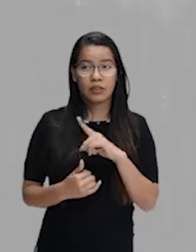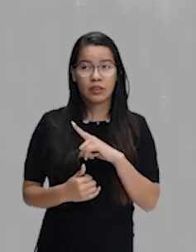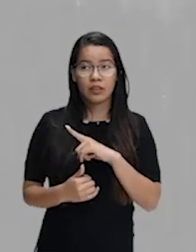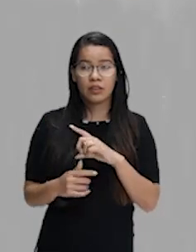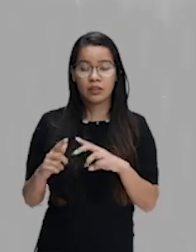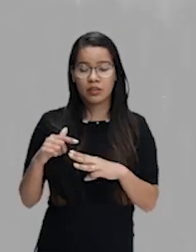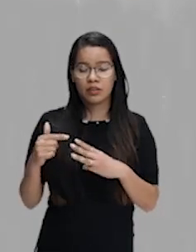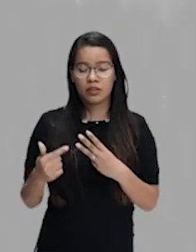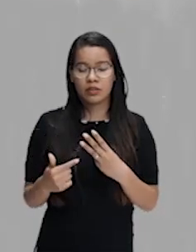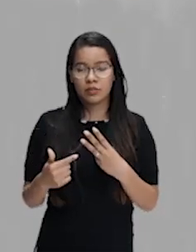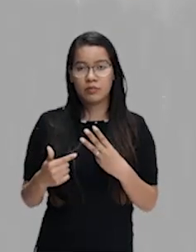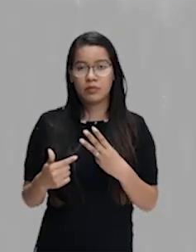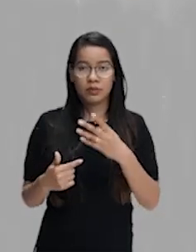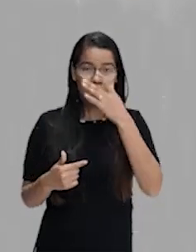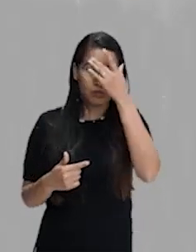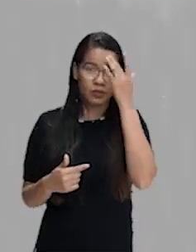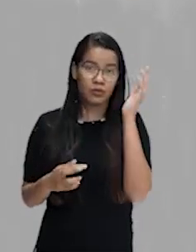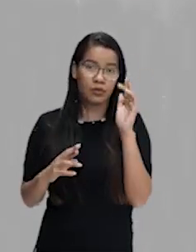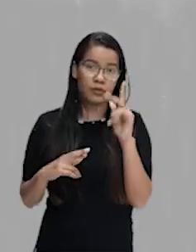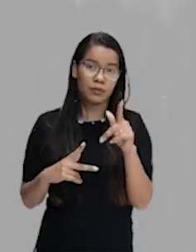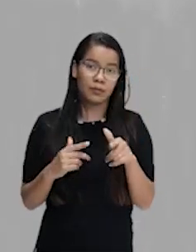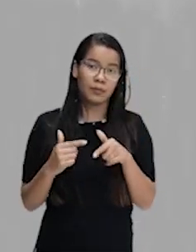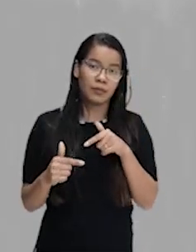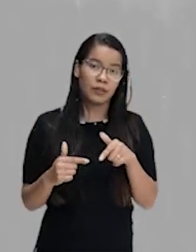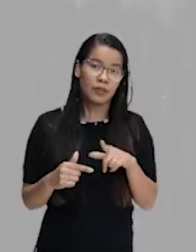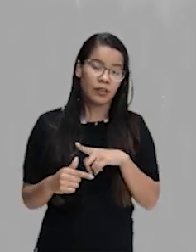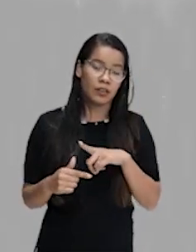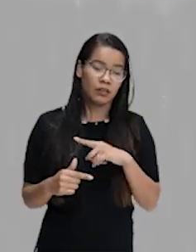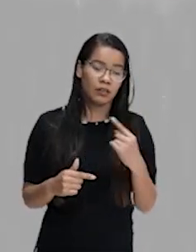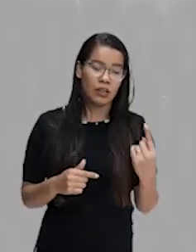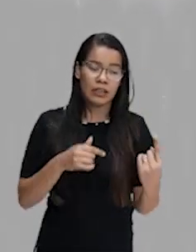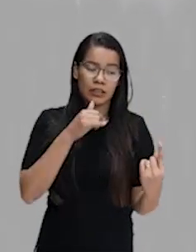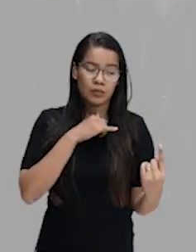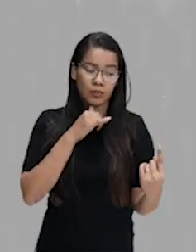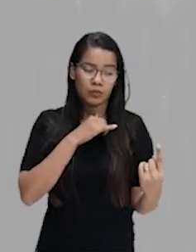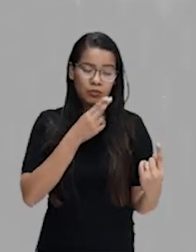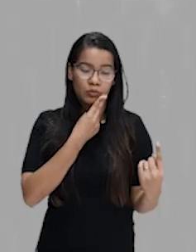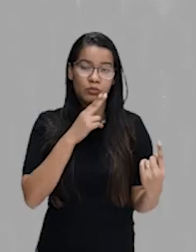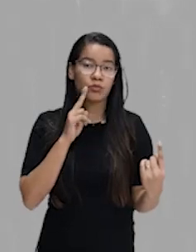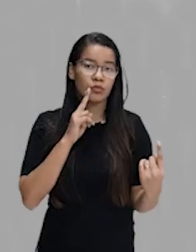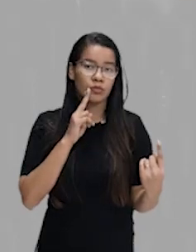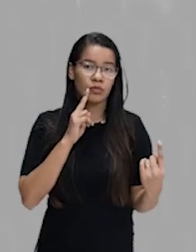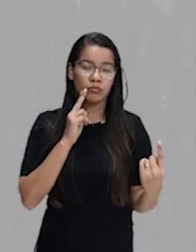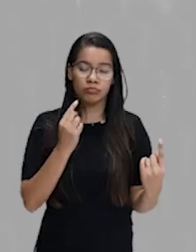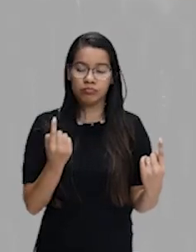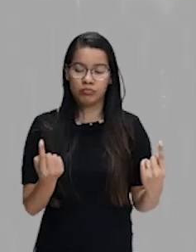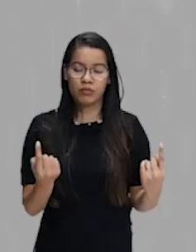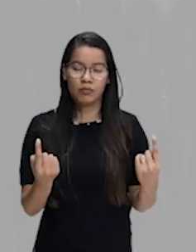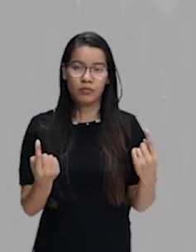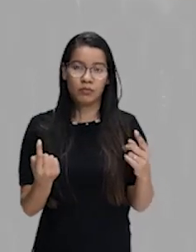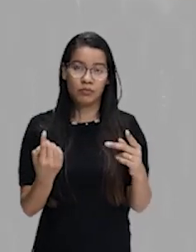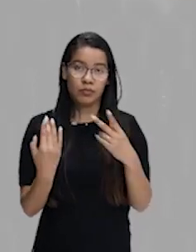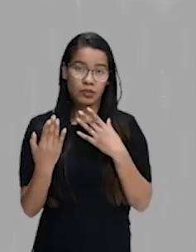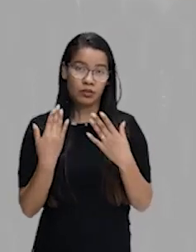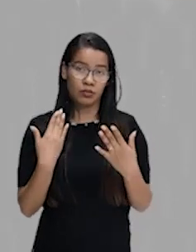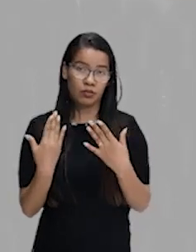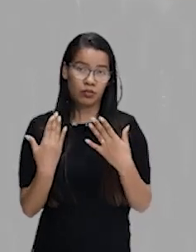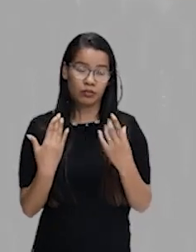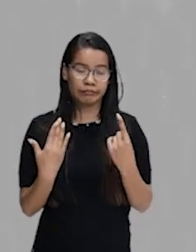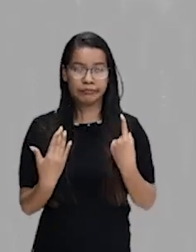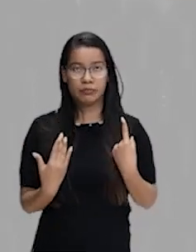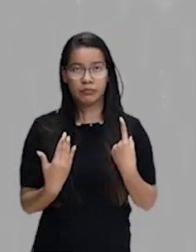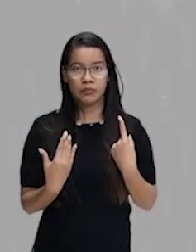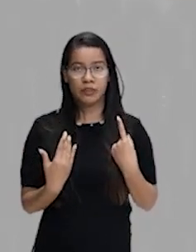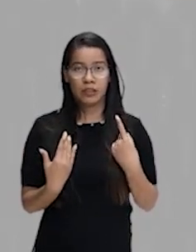3 profissionais diferentes trabalhando. Tem lá o escritório de nutricionista, de uma psicóloga e de